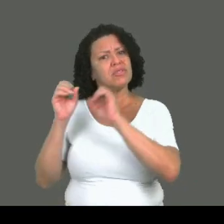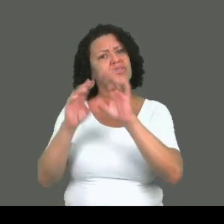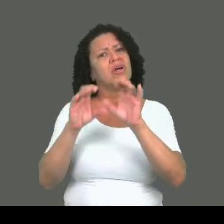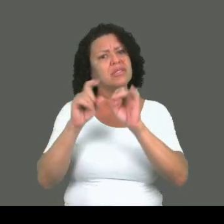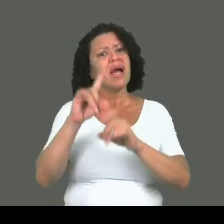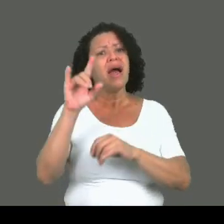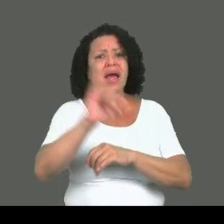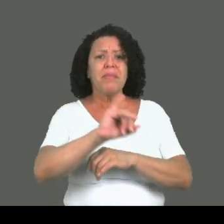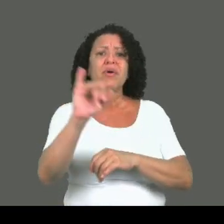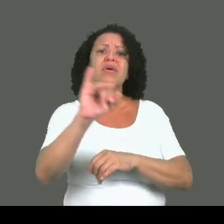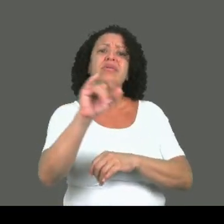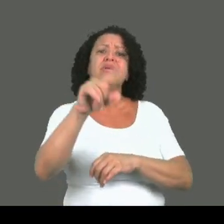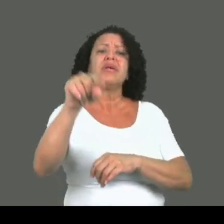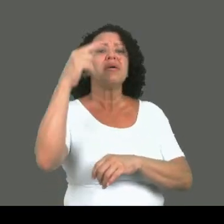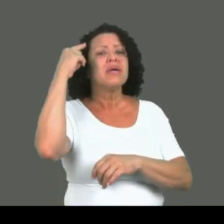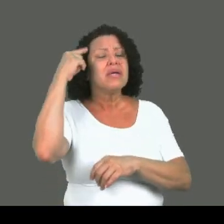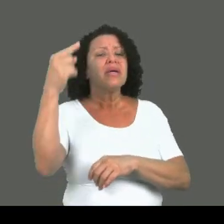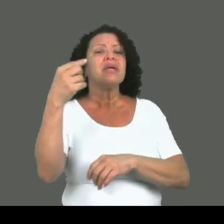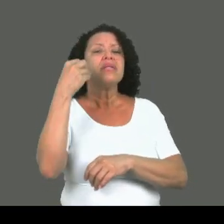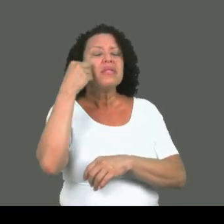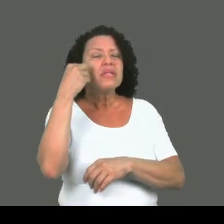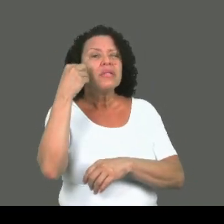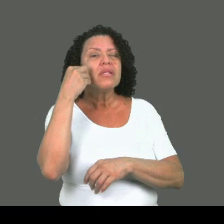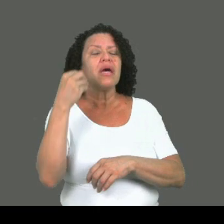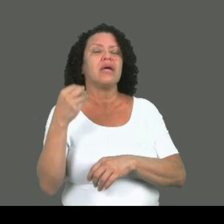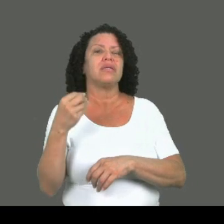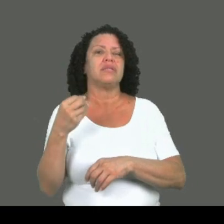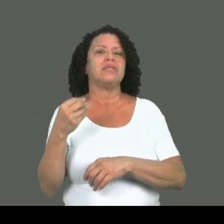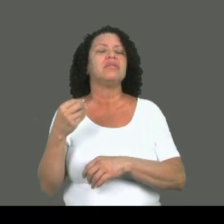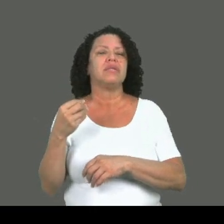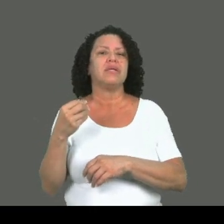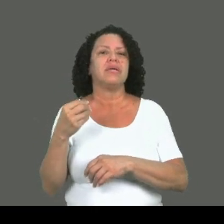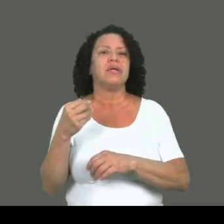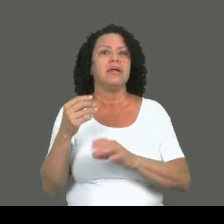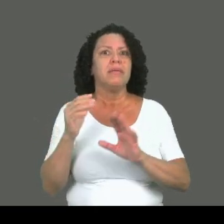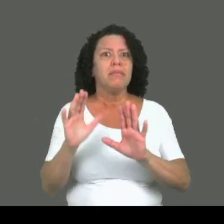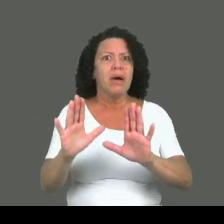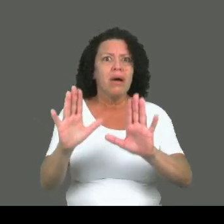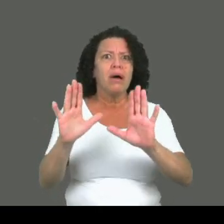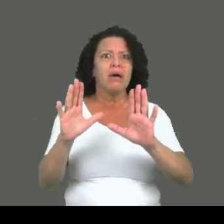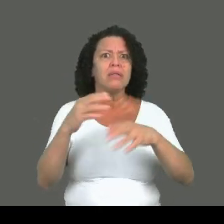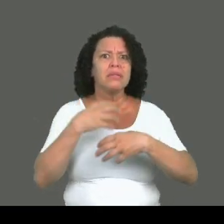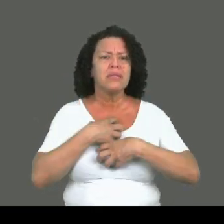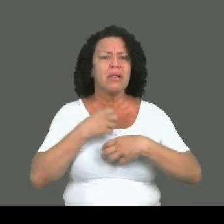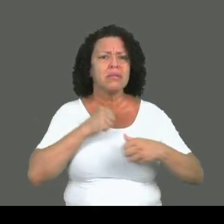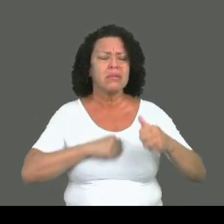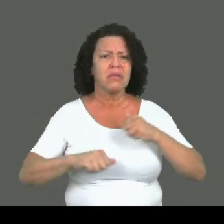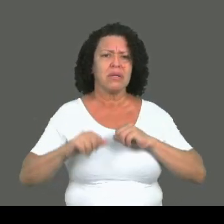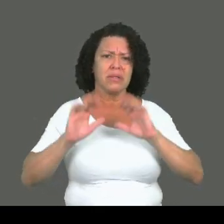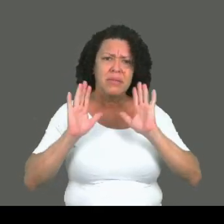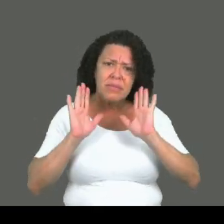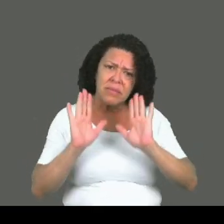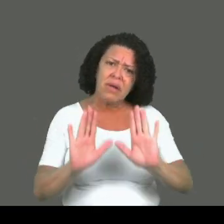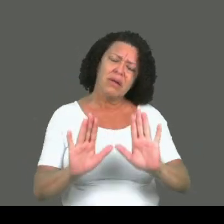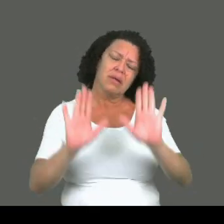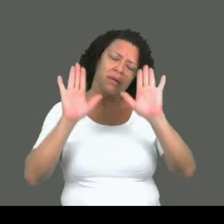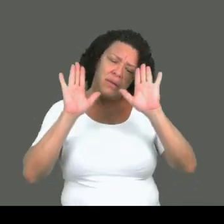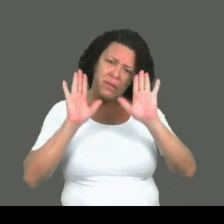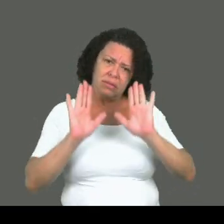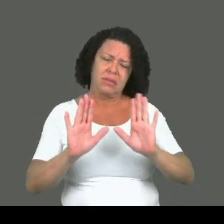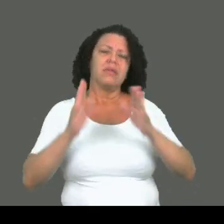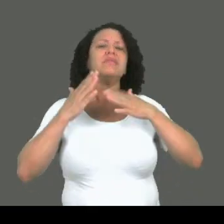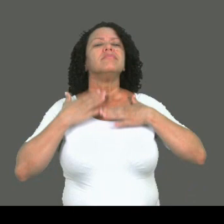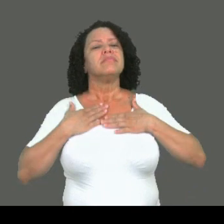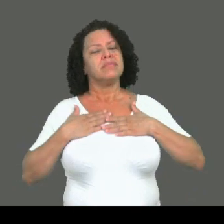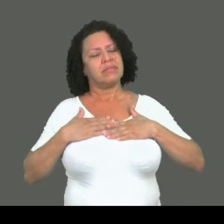muito importante que a gente tente colocar um freio no nosso sentimento de ansiedade, né?